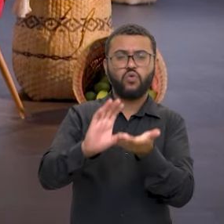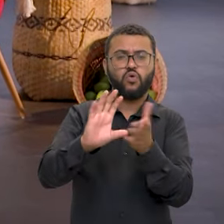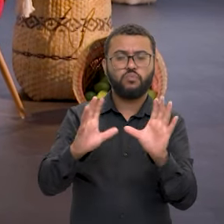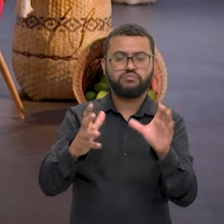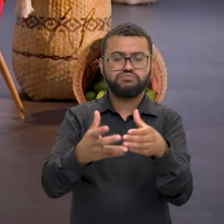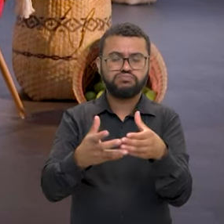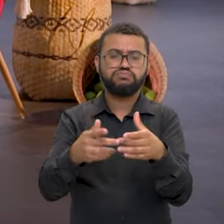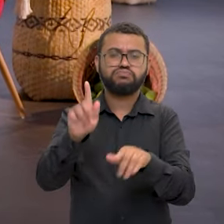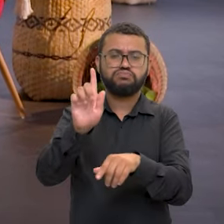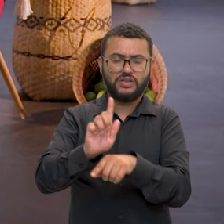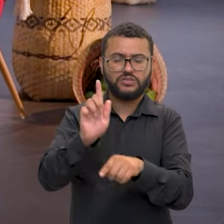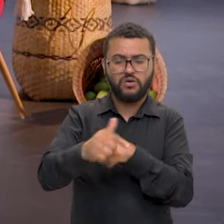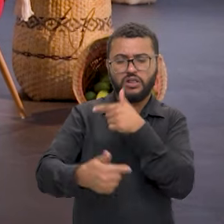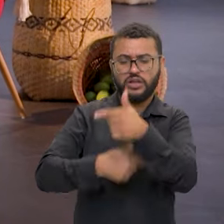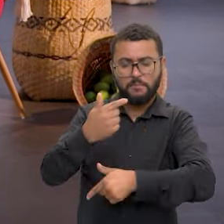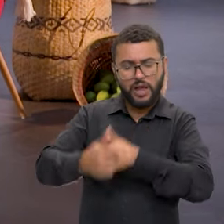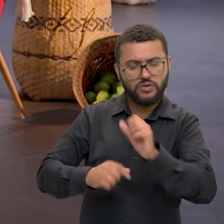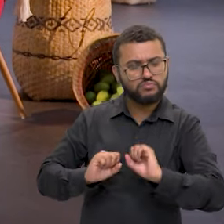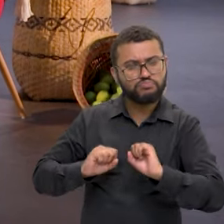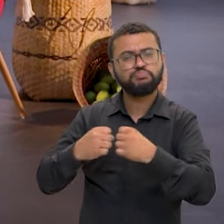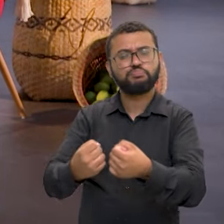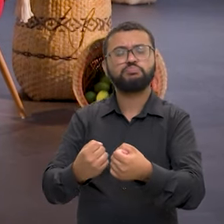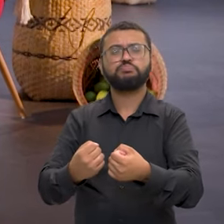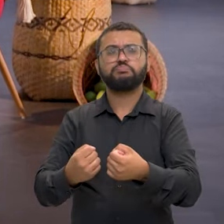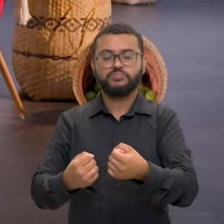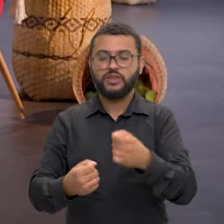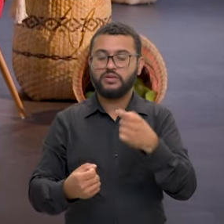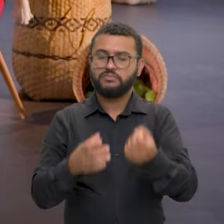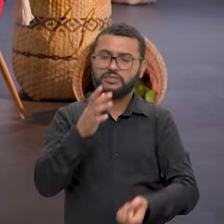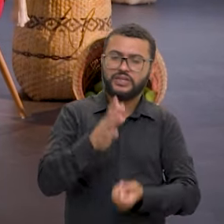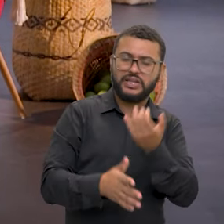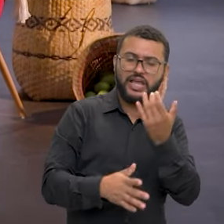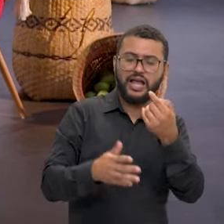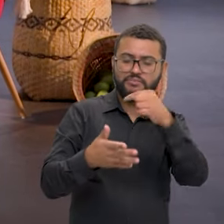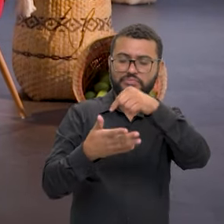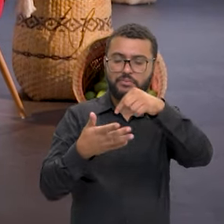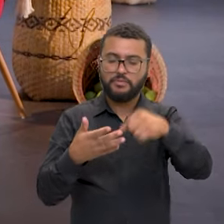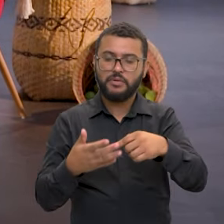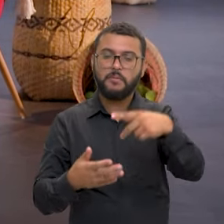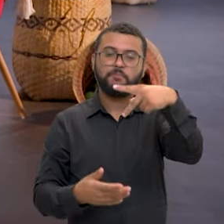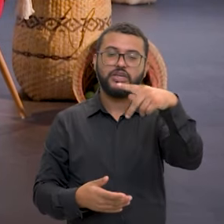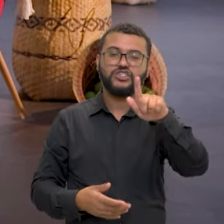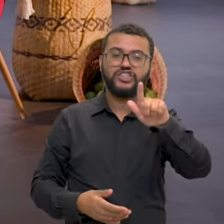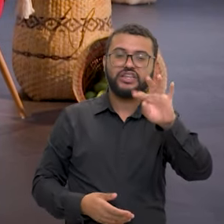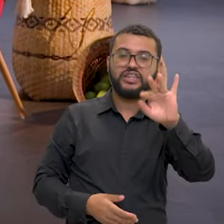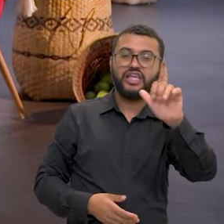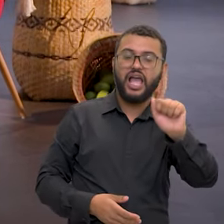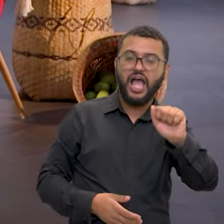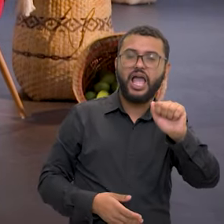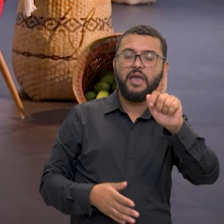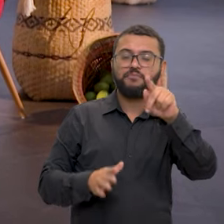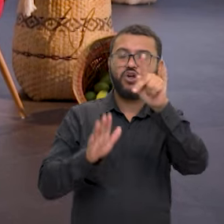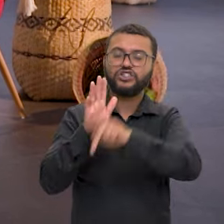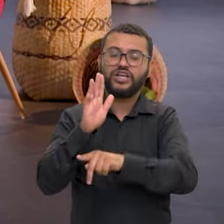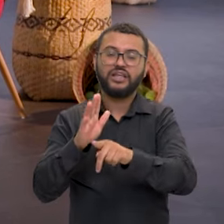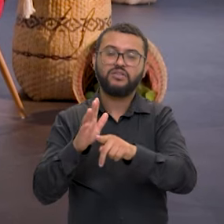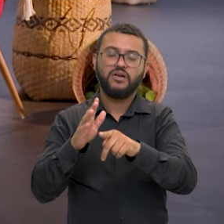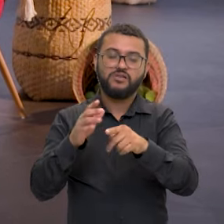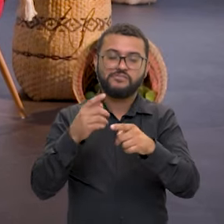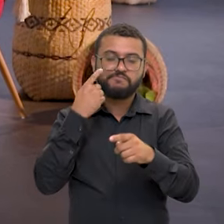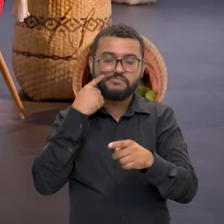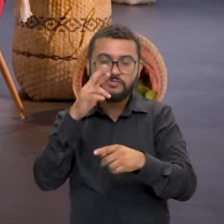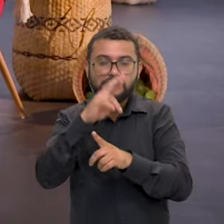e estamos trabalhando a elaboração de alguns PGTAs, que são os planos de gestão territorial e ambiental,